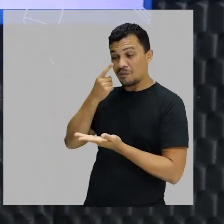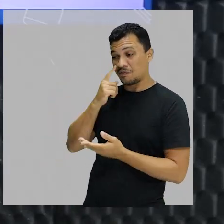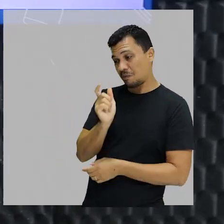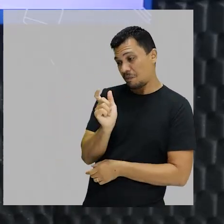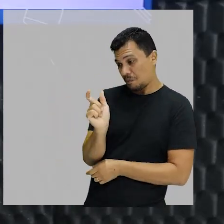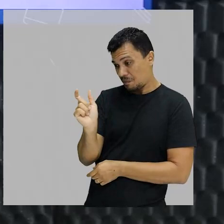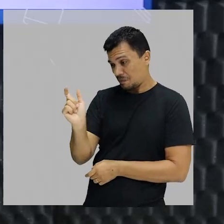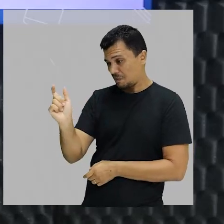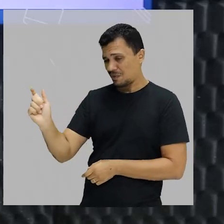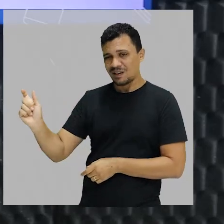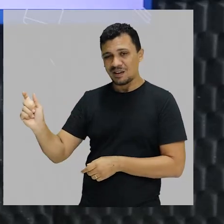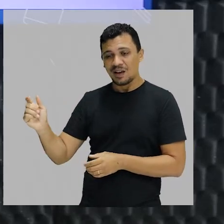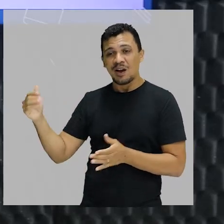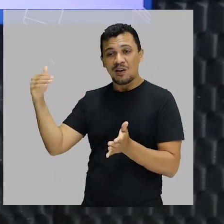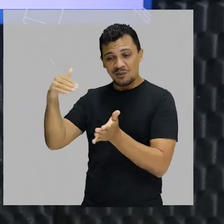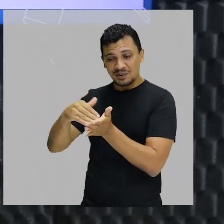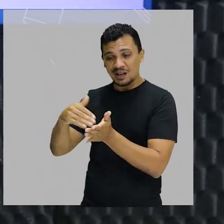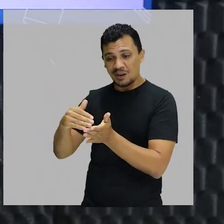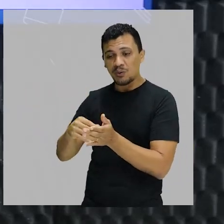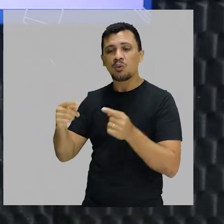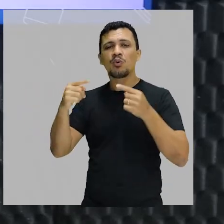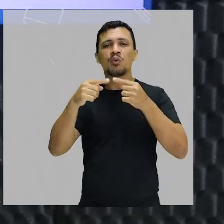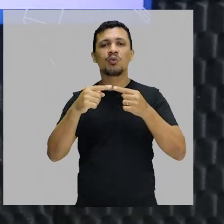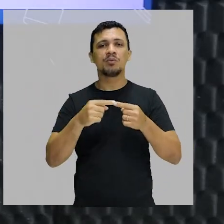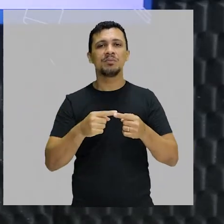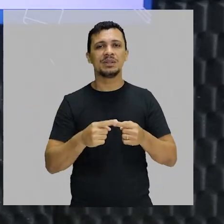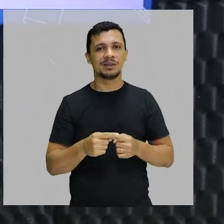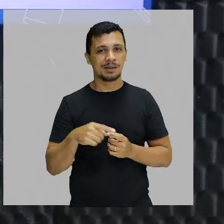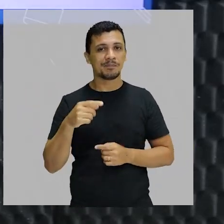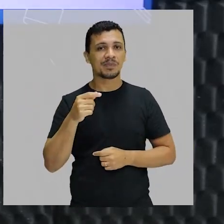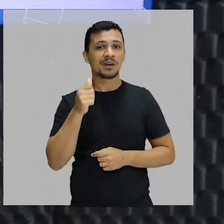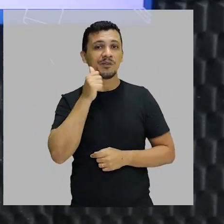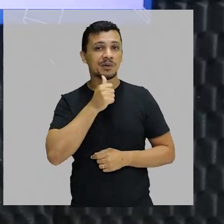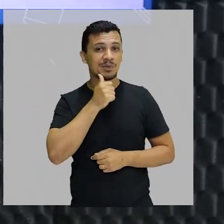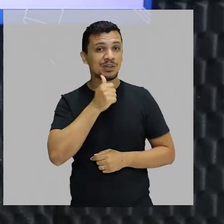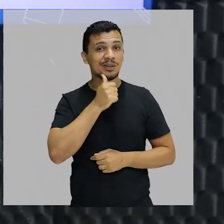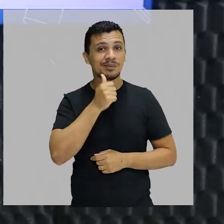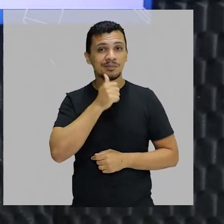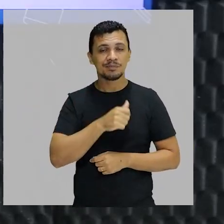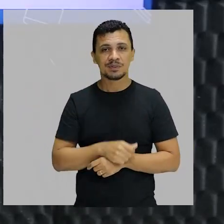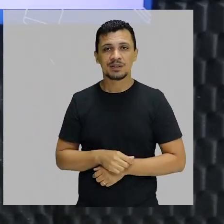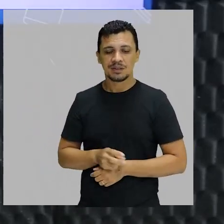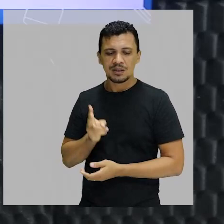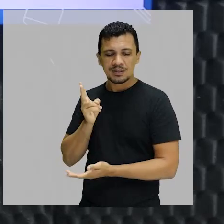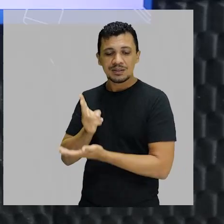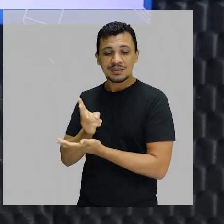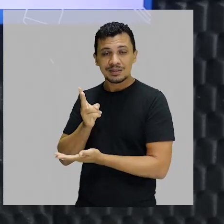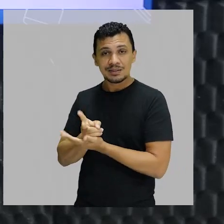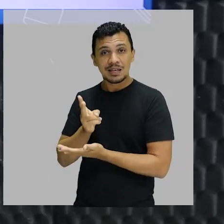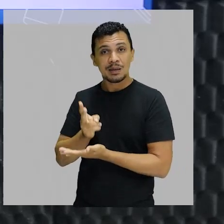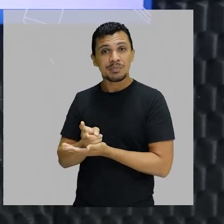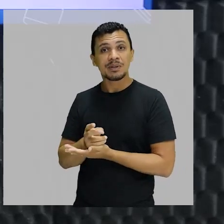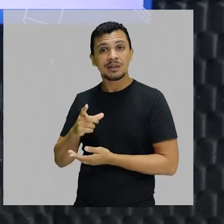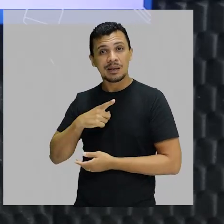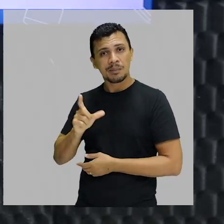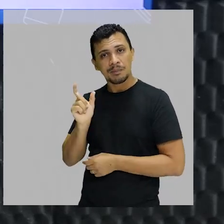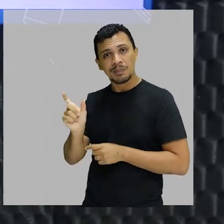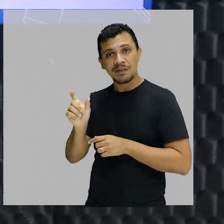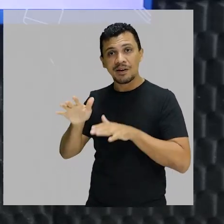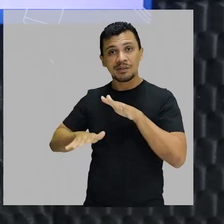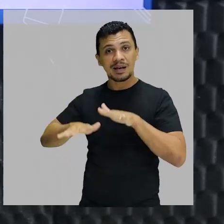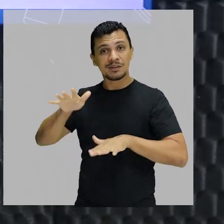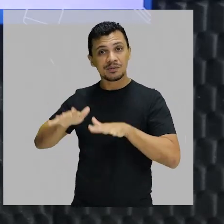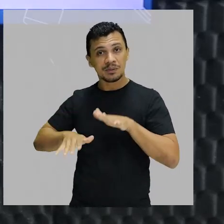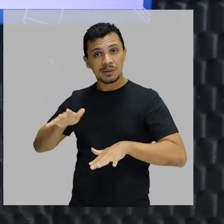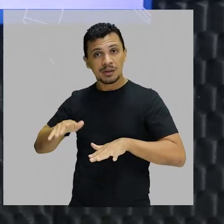terminações que são femininos na maioria das vezes. Observem que sempre eu coloco a palavra geralmente. Sim,